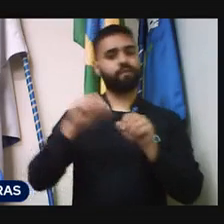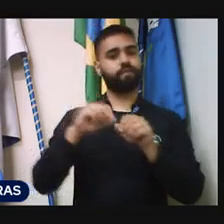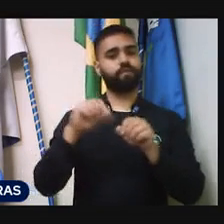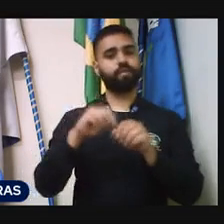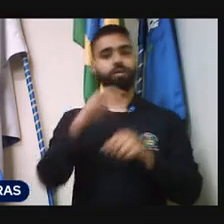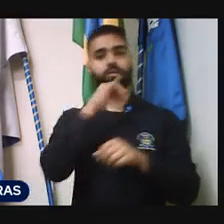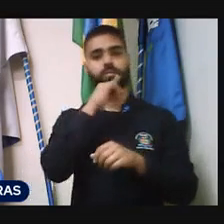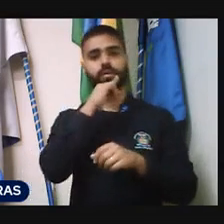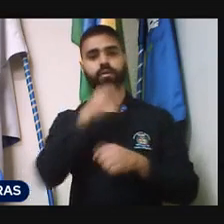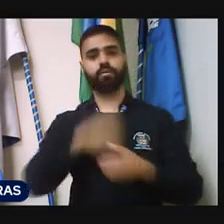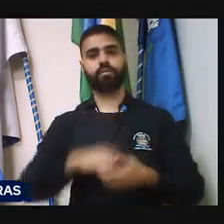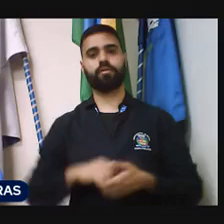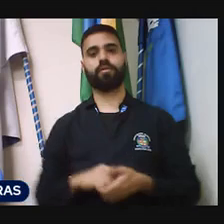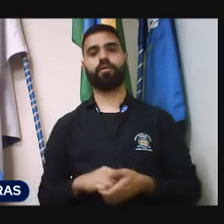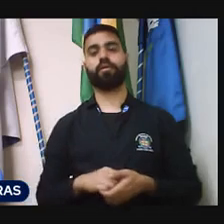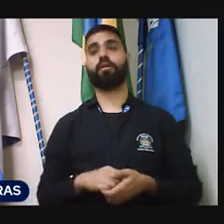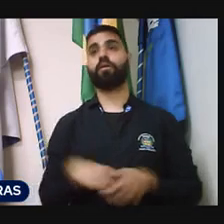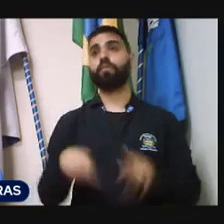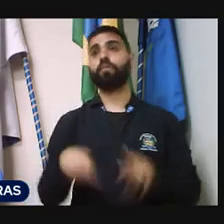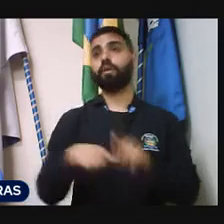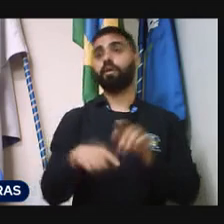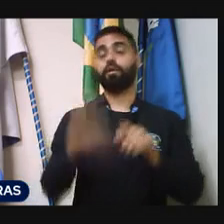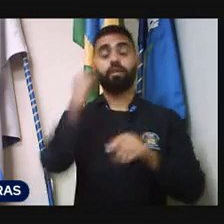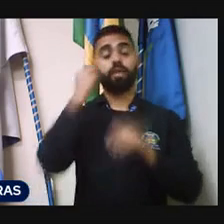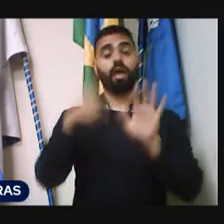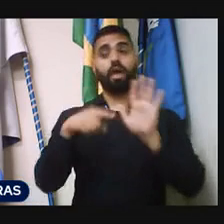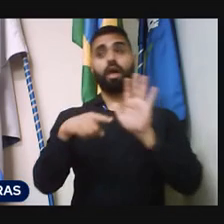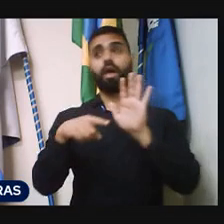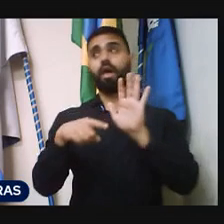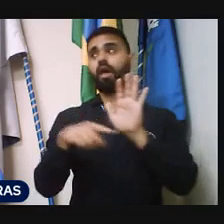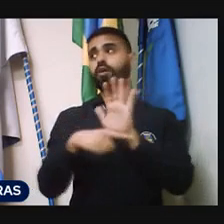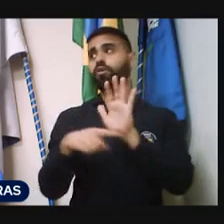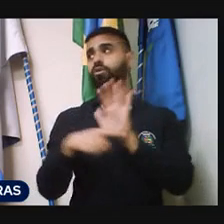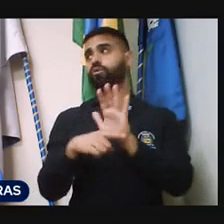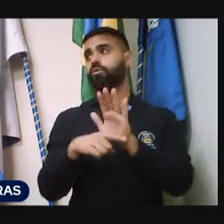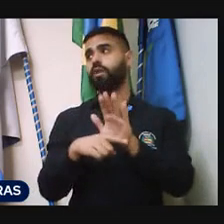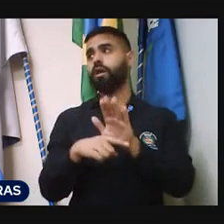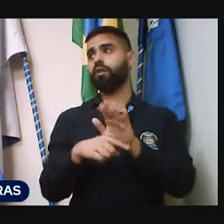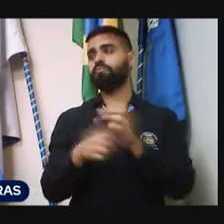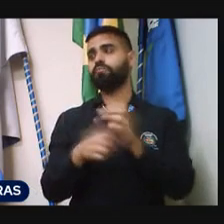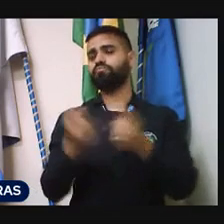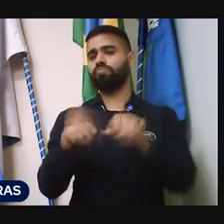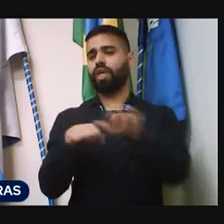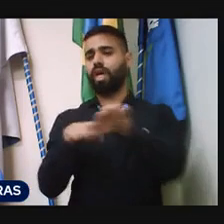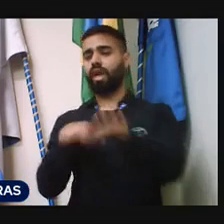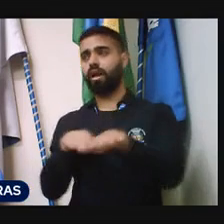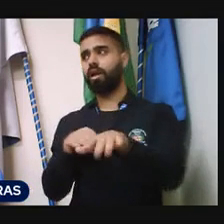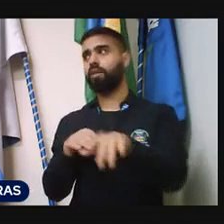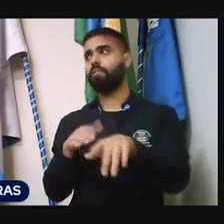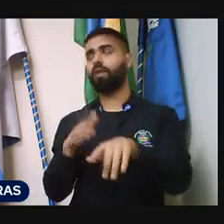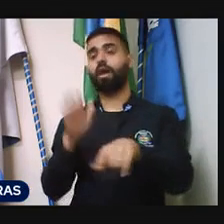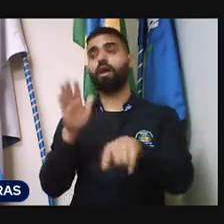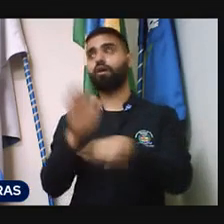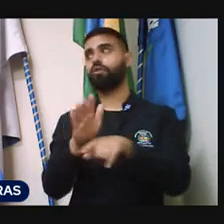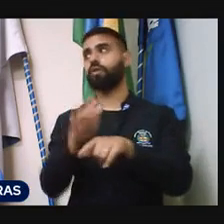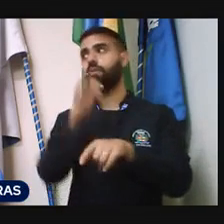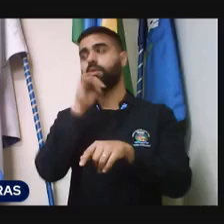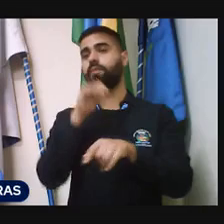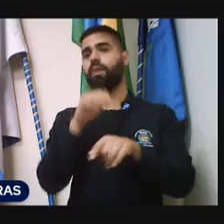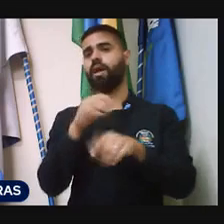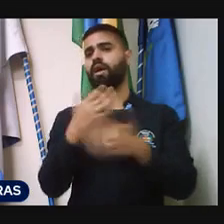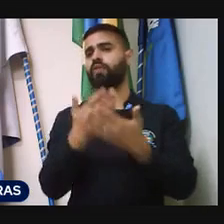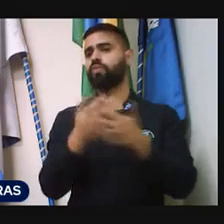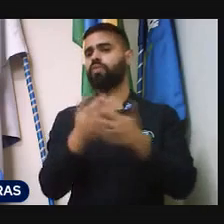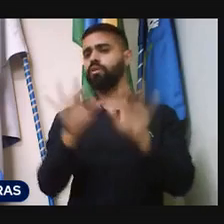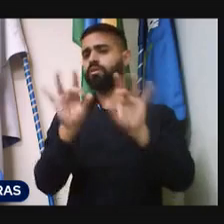e como te ajudar através do estacionamento rotativo e 41 por cento do arrecadado Pela Educação Especial